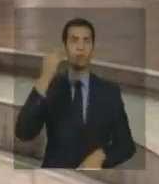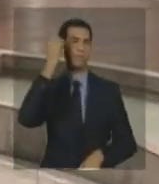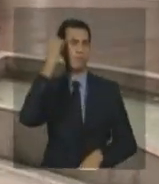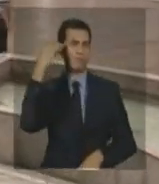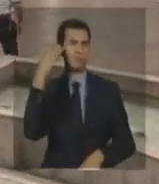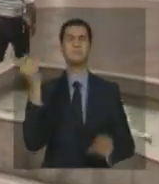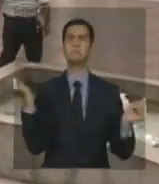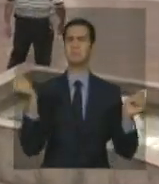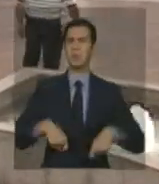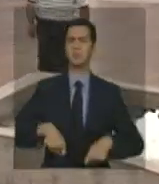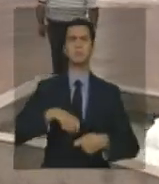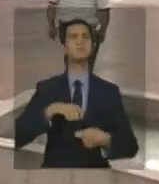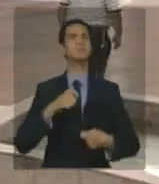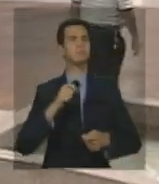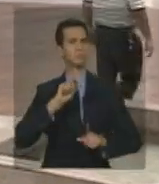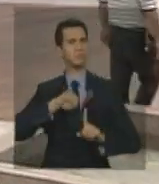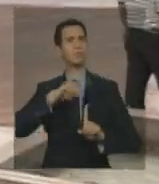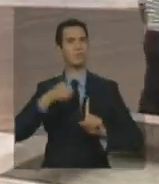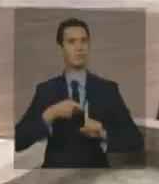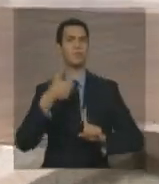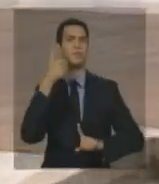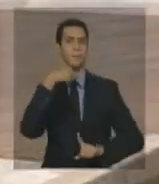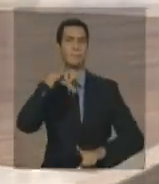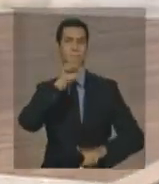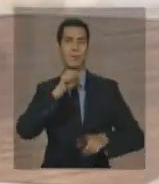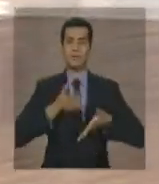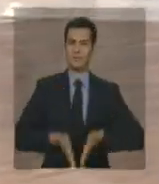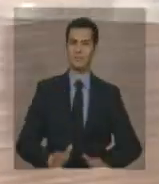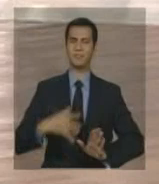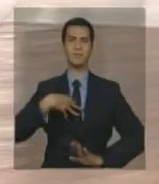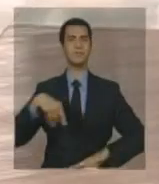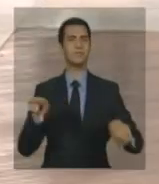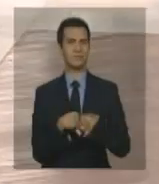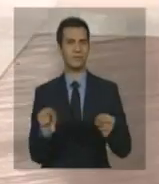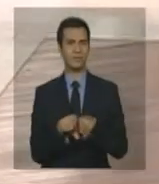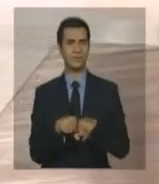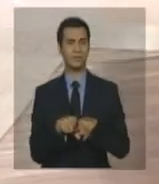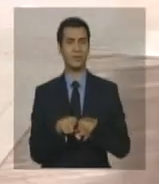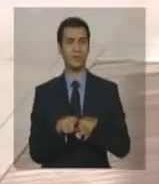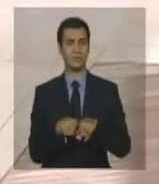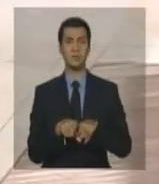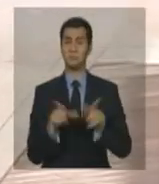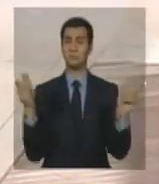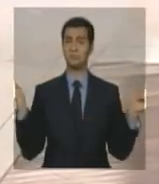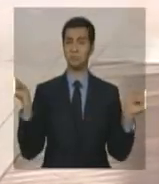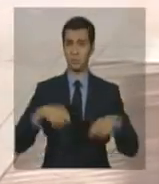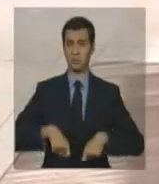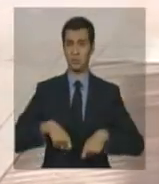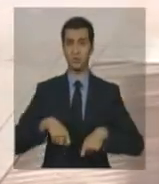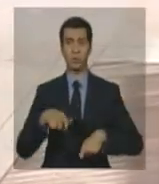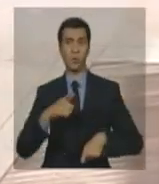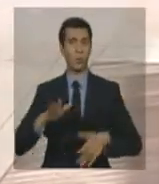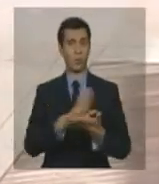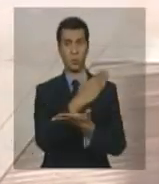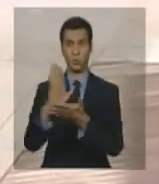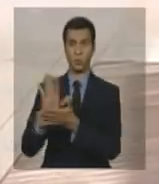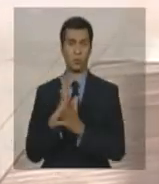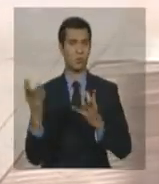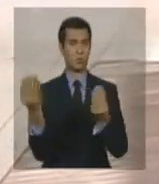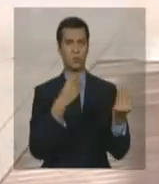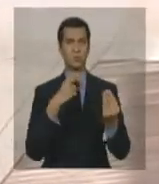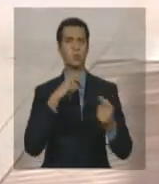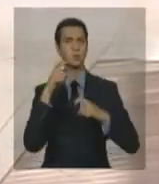mães. Superam as dificuldades da deficiência e enfrentam a certeza dos outros de que não conseguirão. Elas